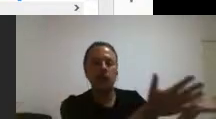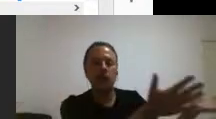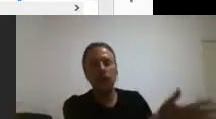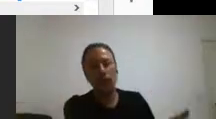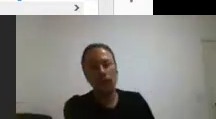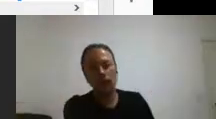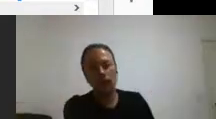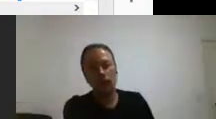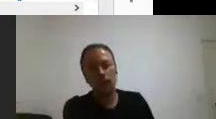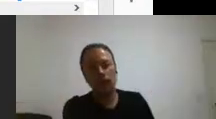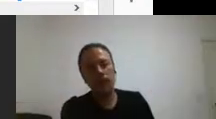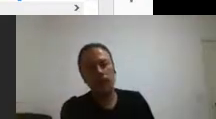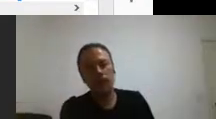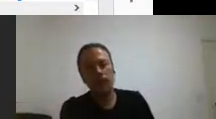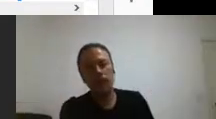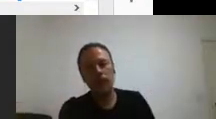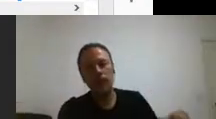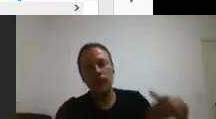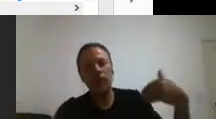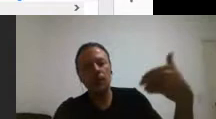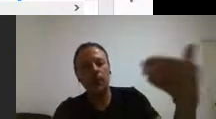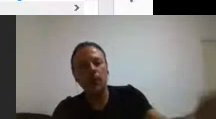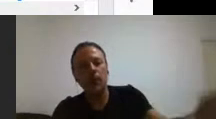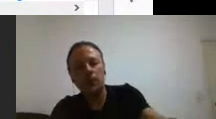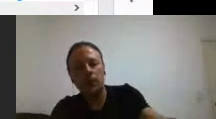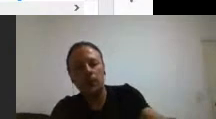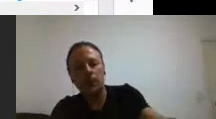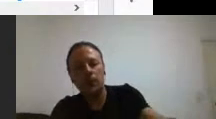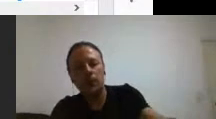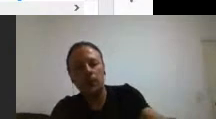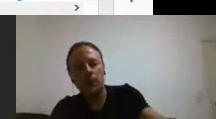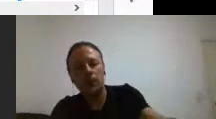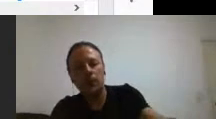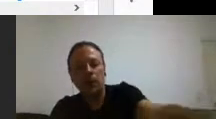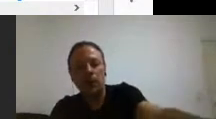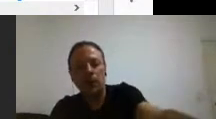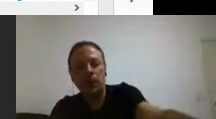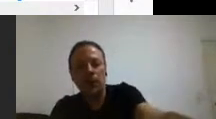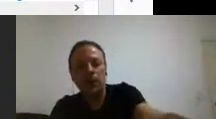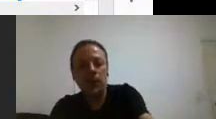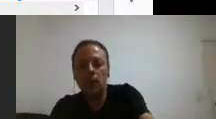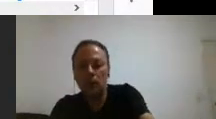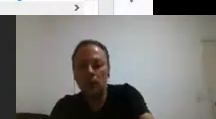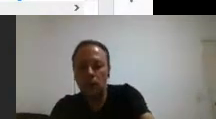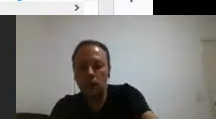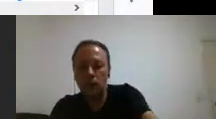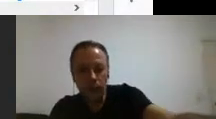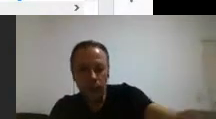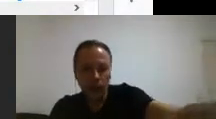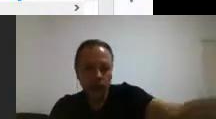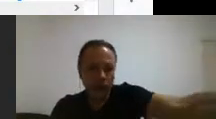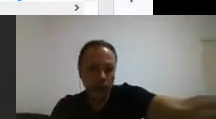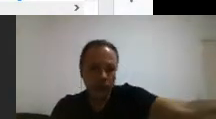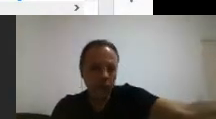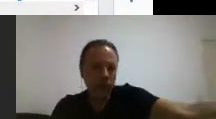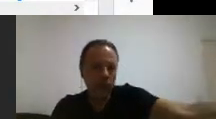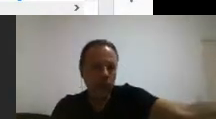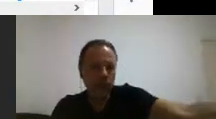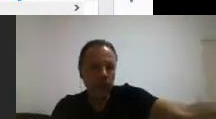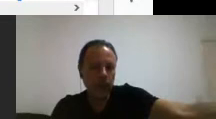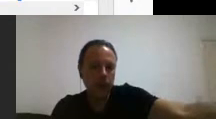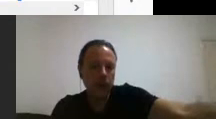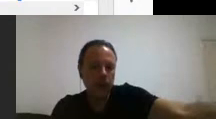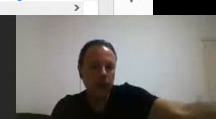além do diagrama, né, ela tem também a possibilidade de traduzir tudo que foi feito